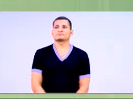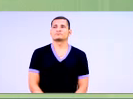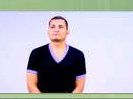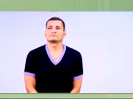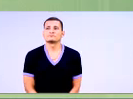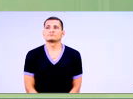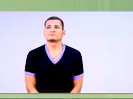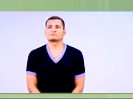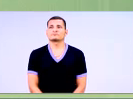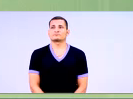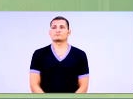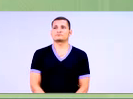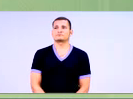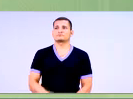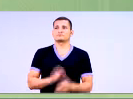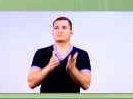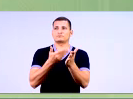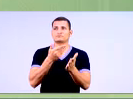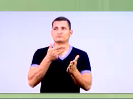Opa, faltou um Ezinho aqui.